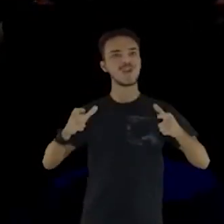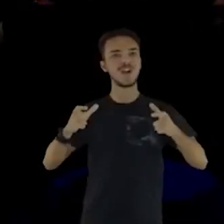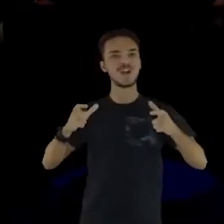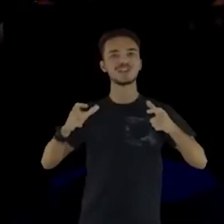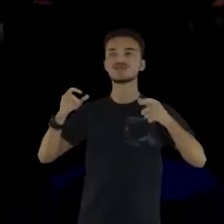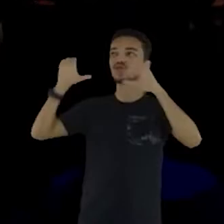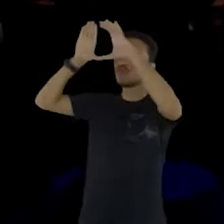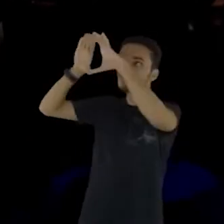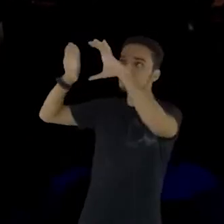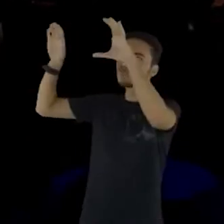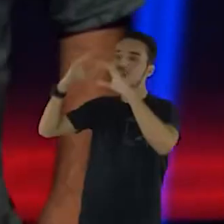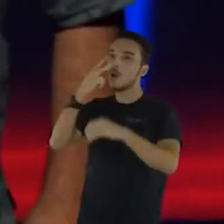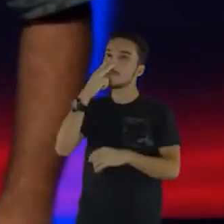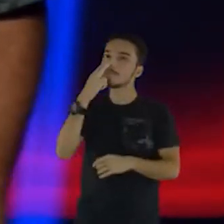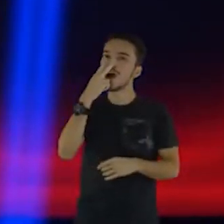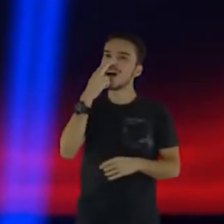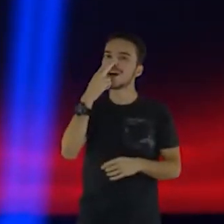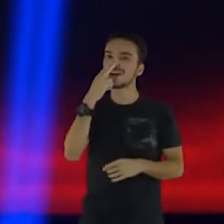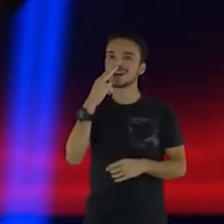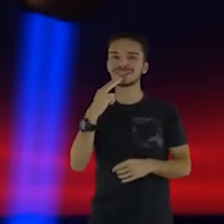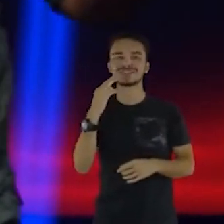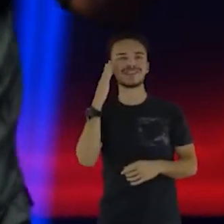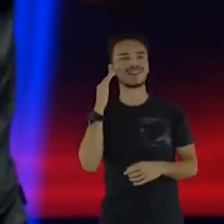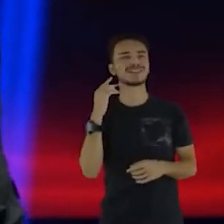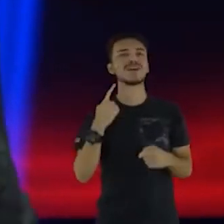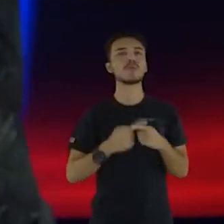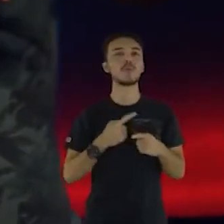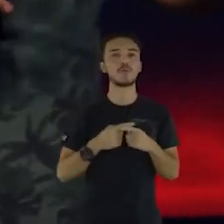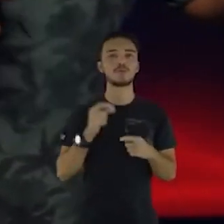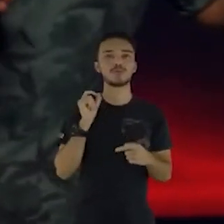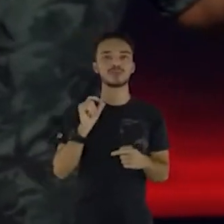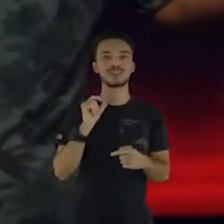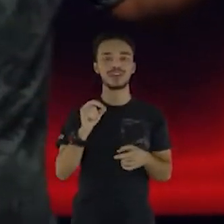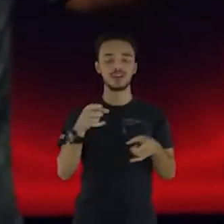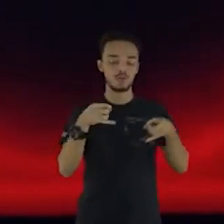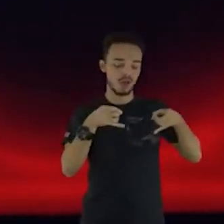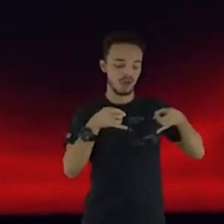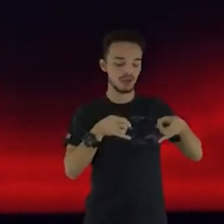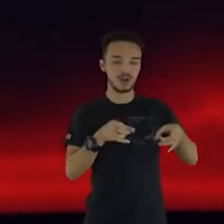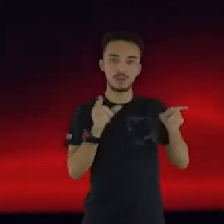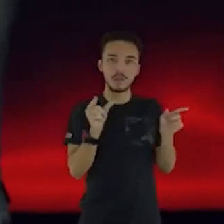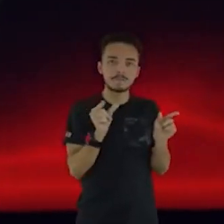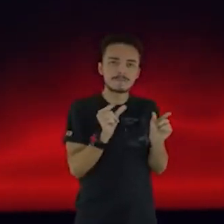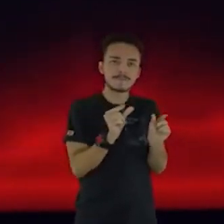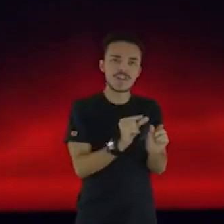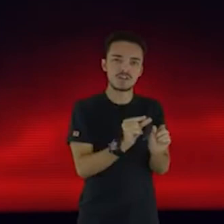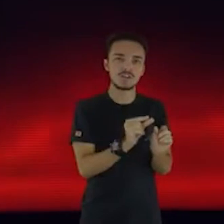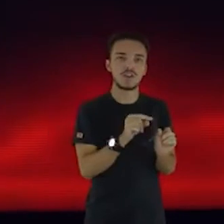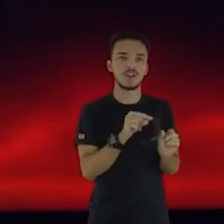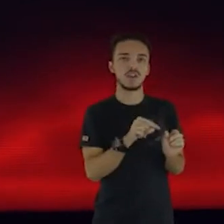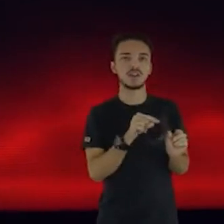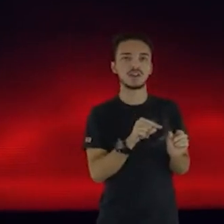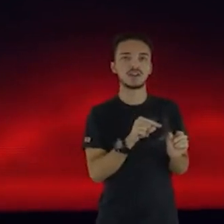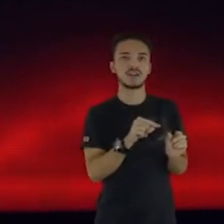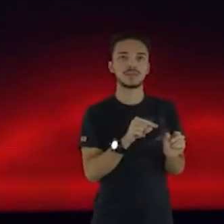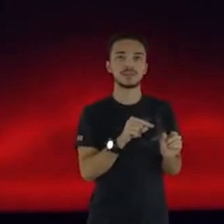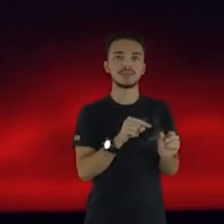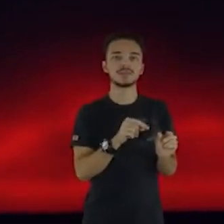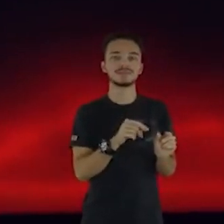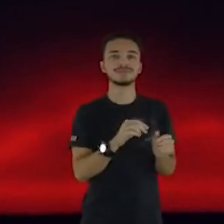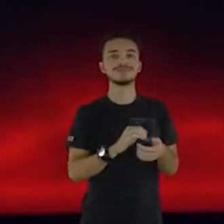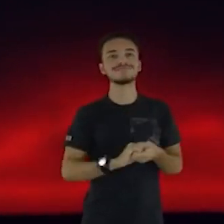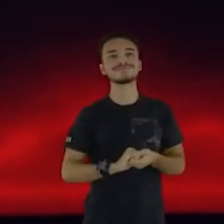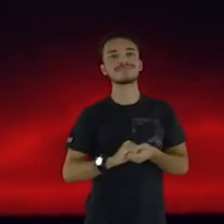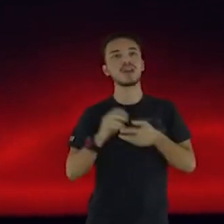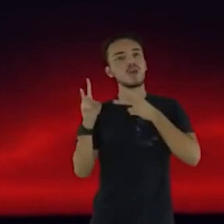Ela é quase o céu, sabe por quê? Porque quando eu tinha uma caminha de 1,38m, irmãos, a hora que eu abri a mão, mesmo eu estando no meio, a minha